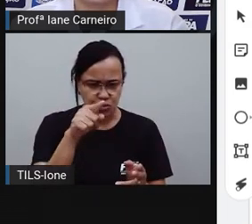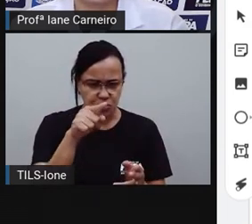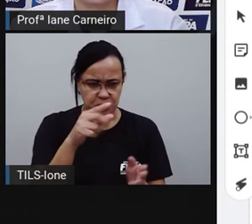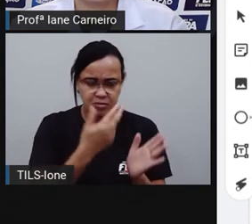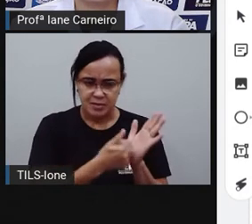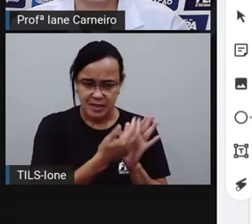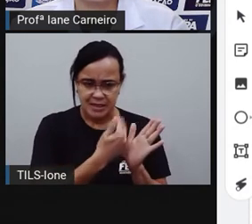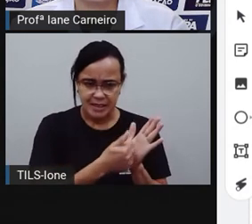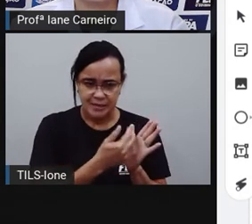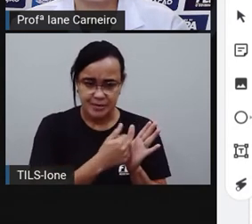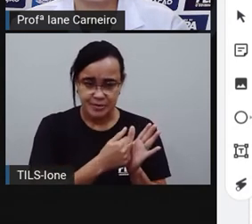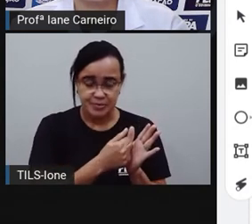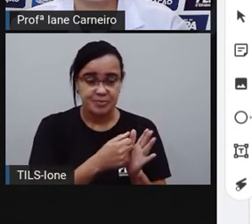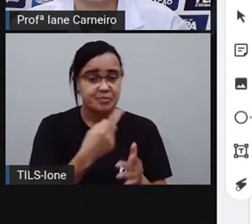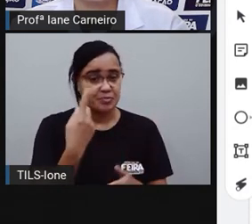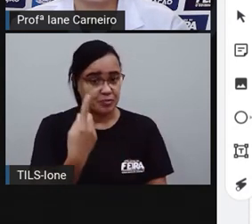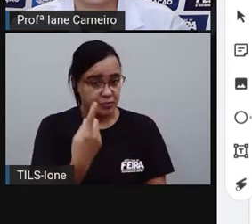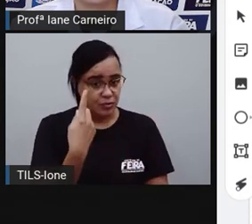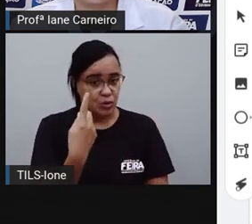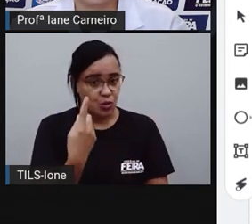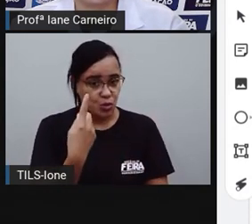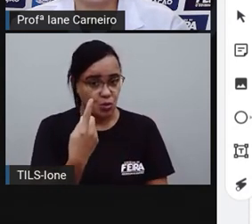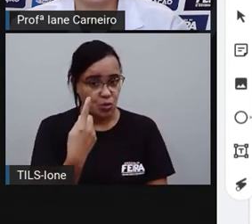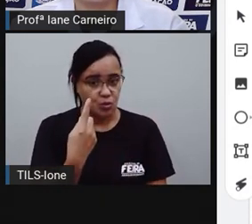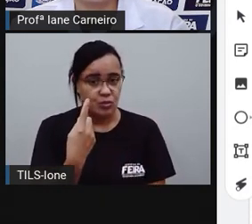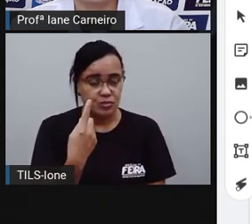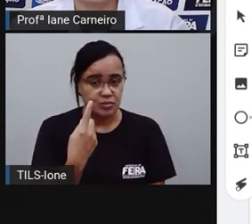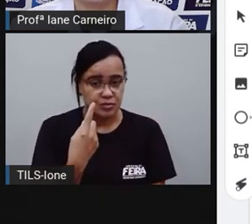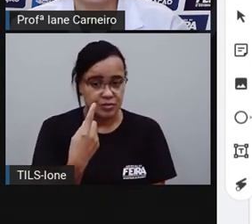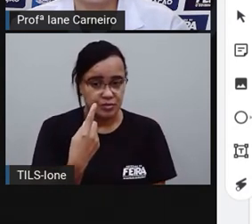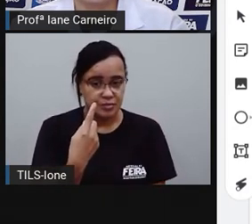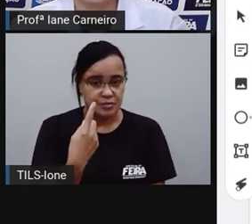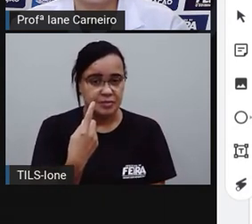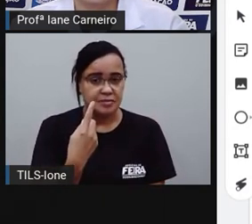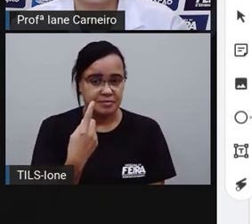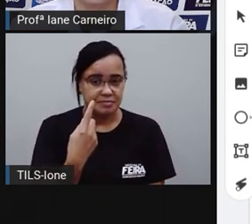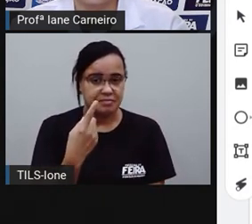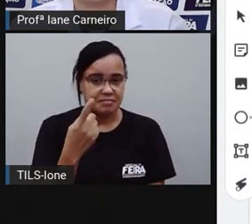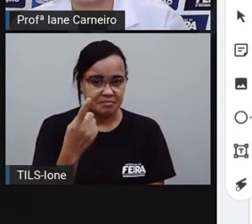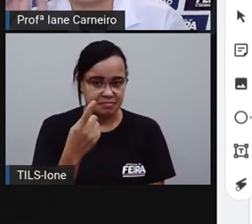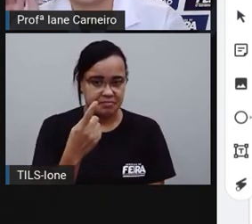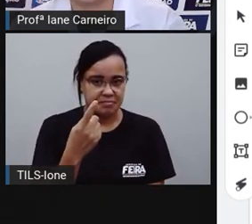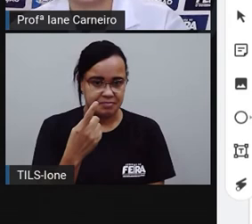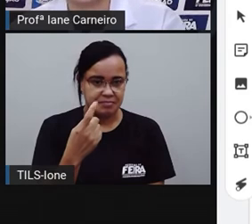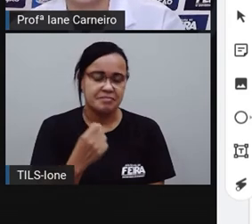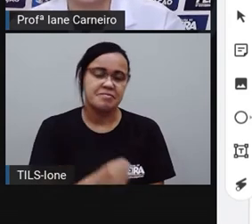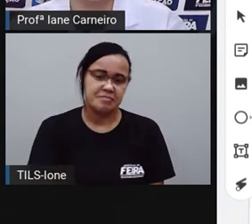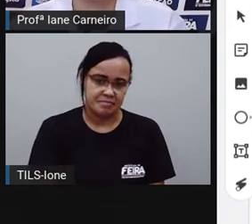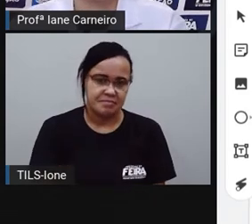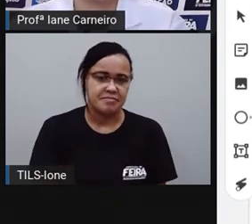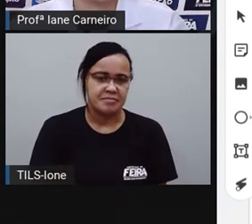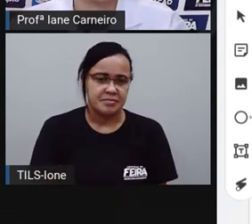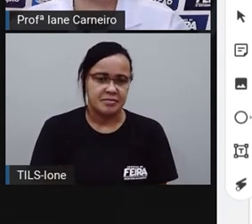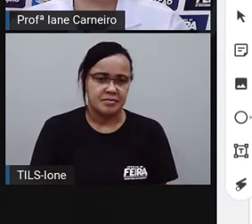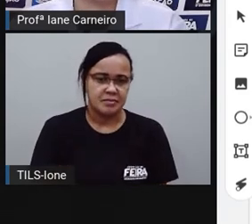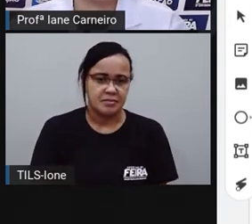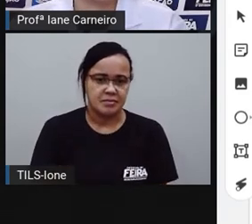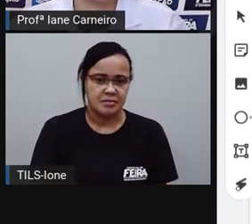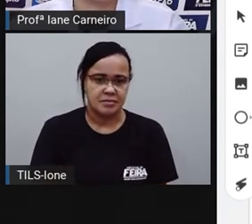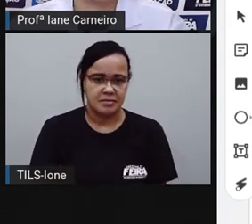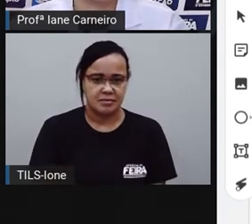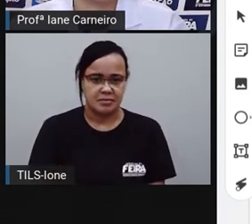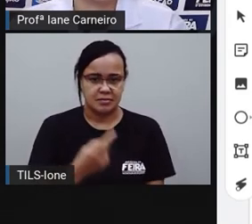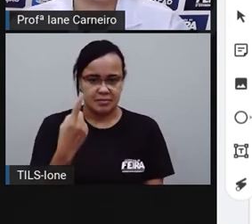aqui é um retângulo. E ele está como? Em pé. Esse também